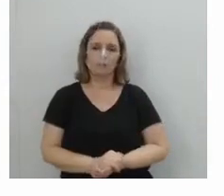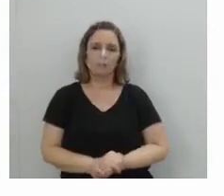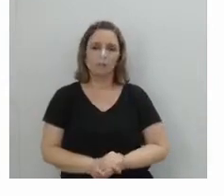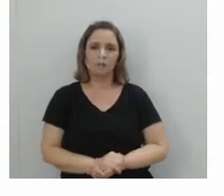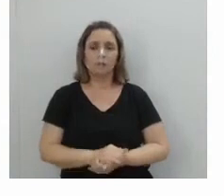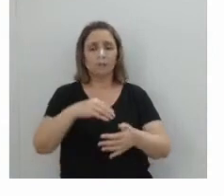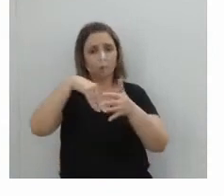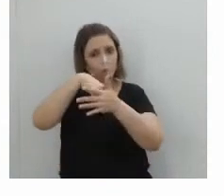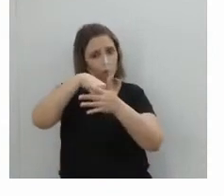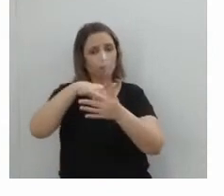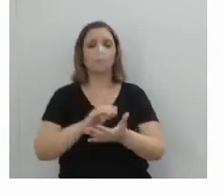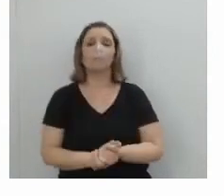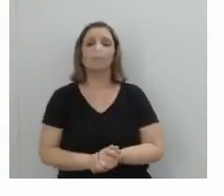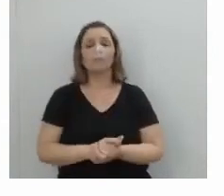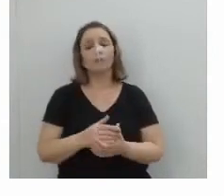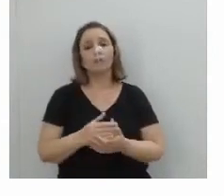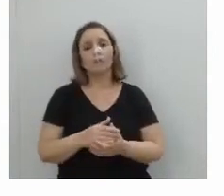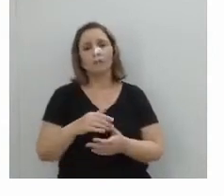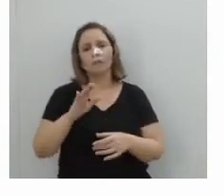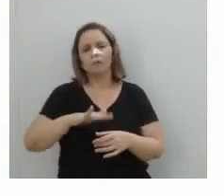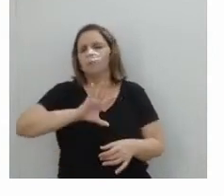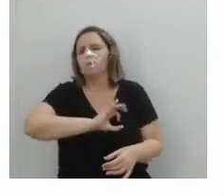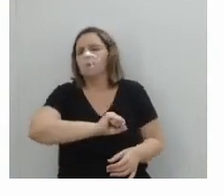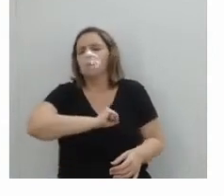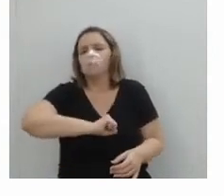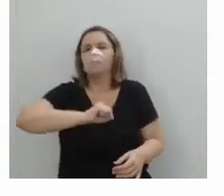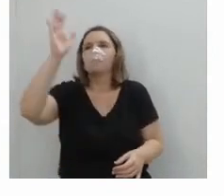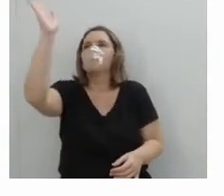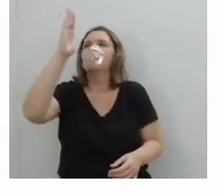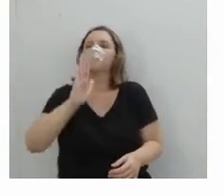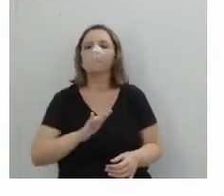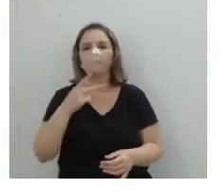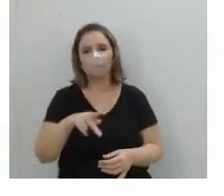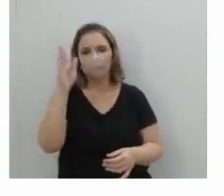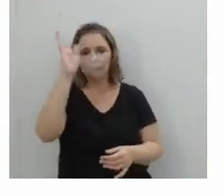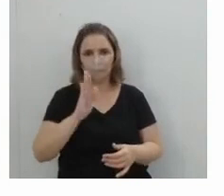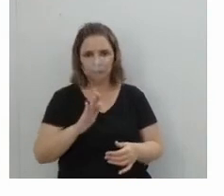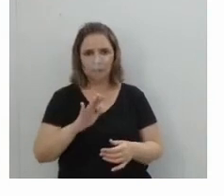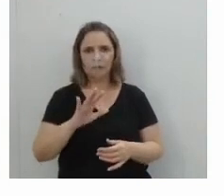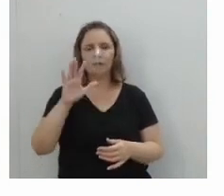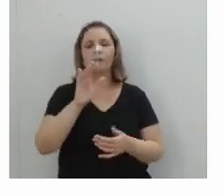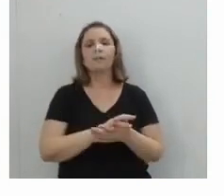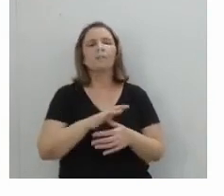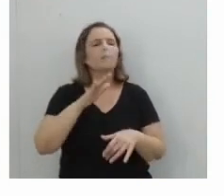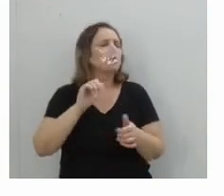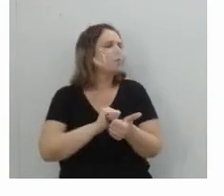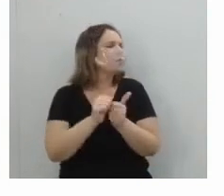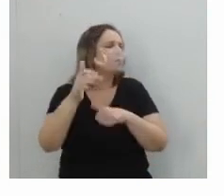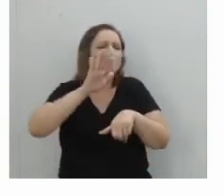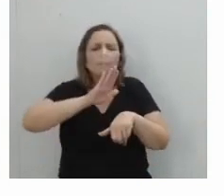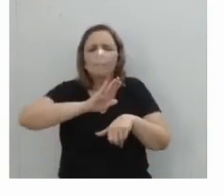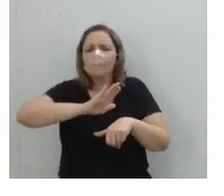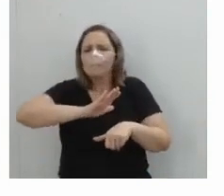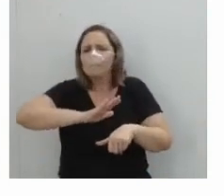futebol. O futebol é considerado a paixão nacional e, sem dúvida, é o esporte